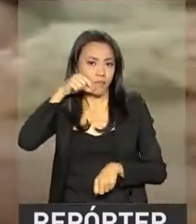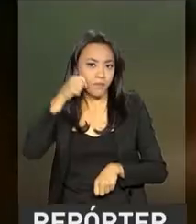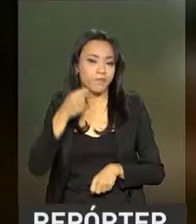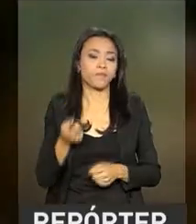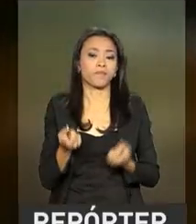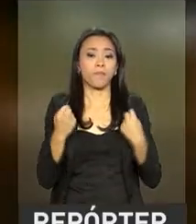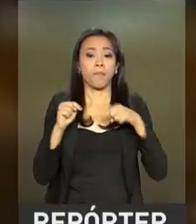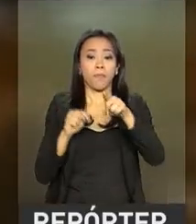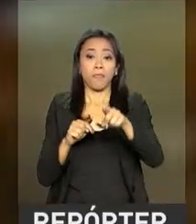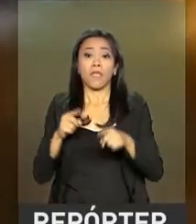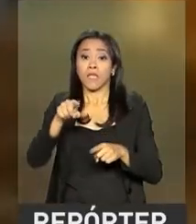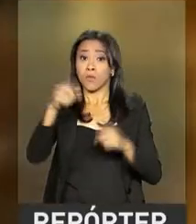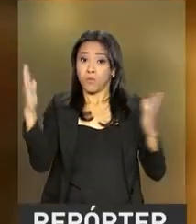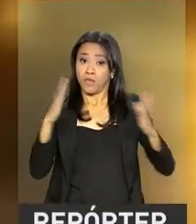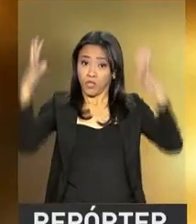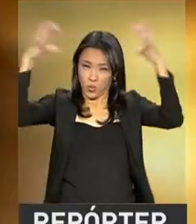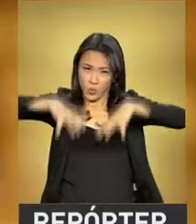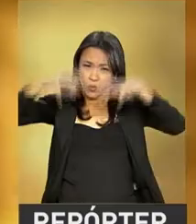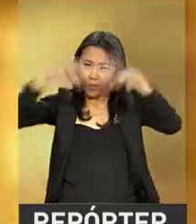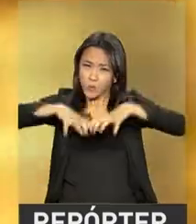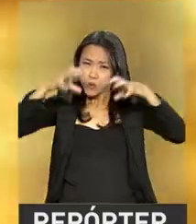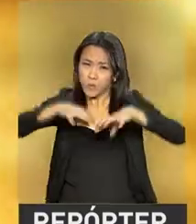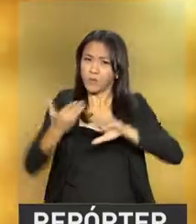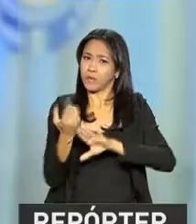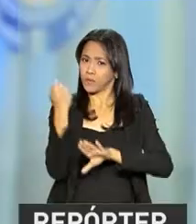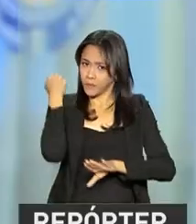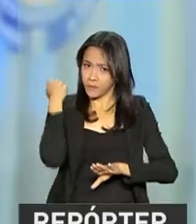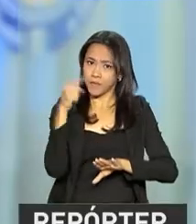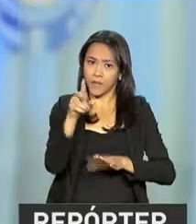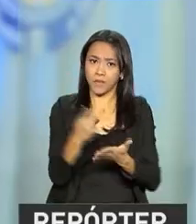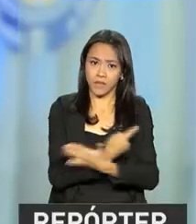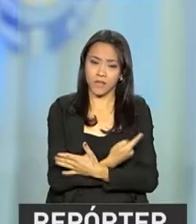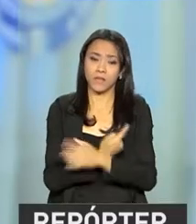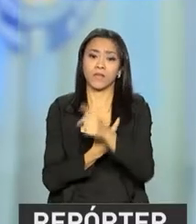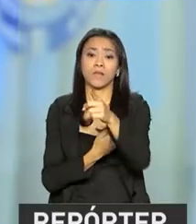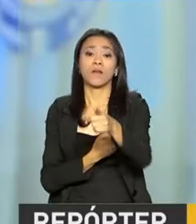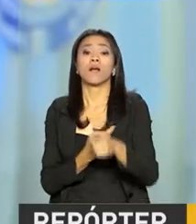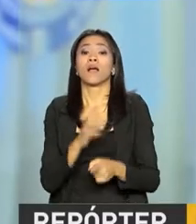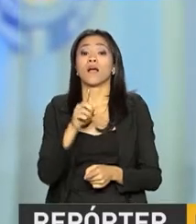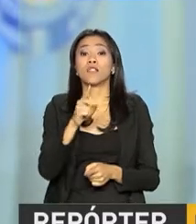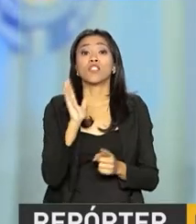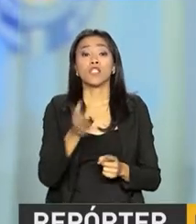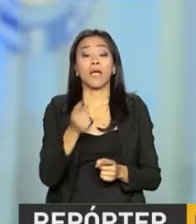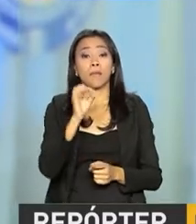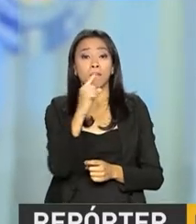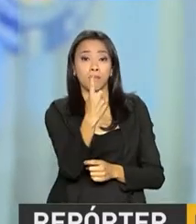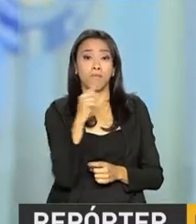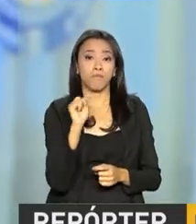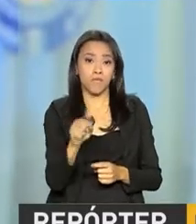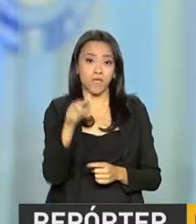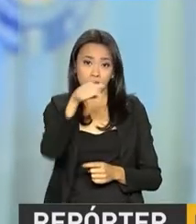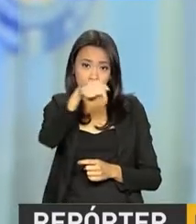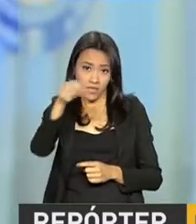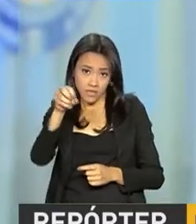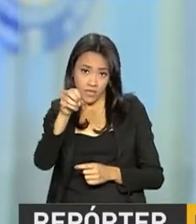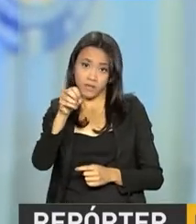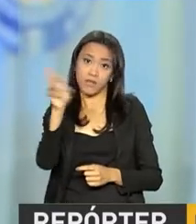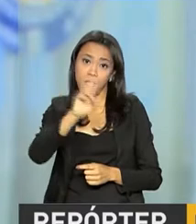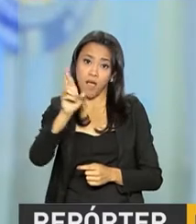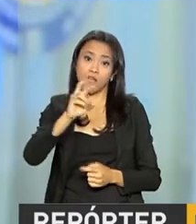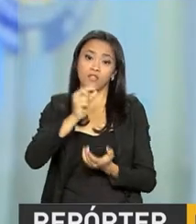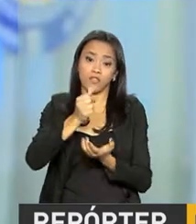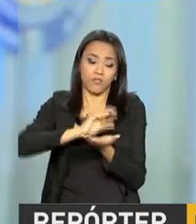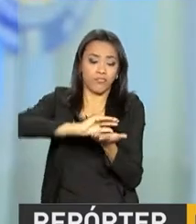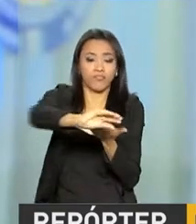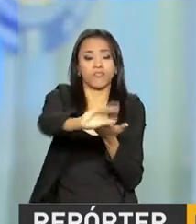na época em que as chuvas atingiram a capital alagoana já liberamos 700 mil reais aproximadamente em ajuda humanitária